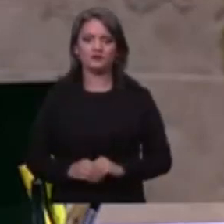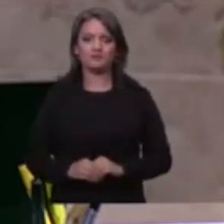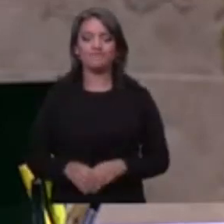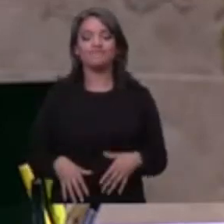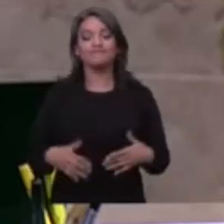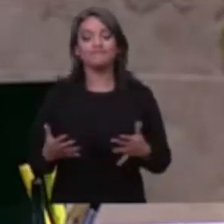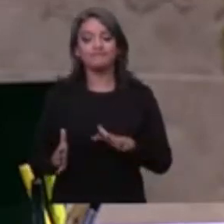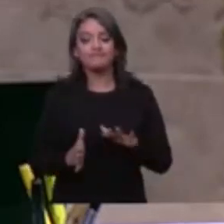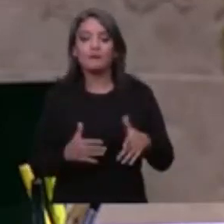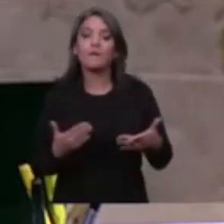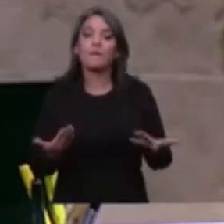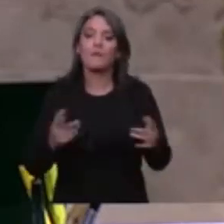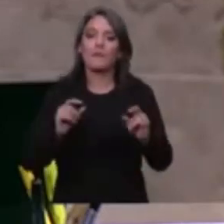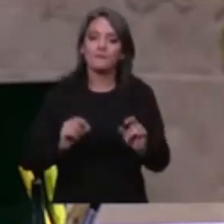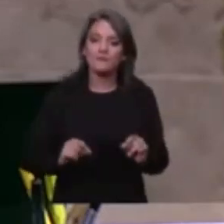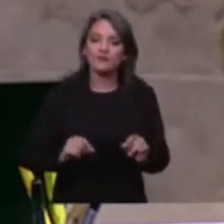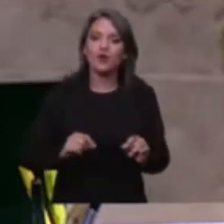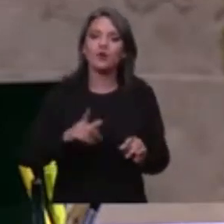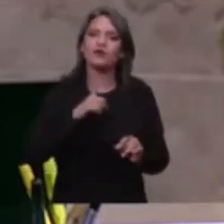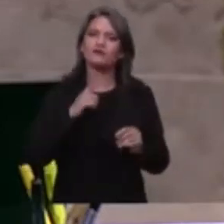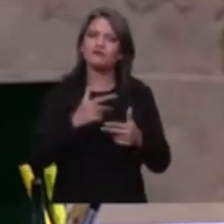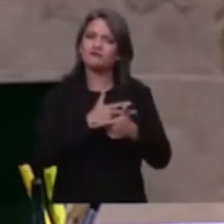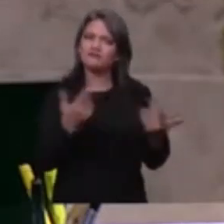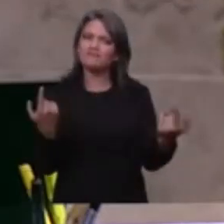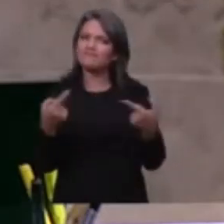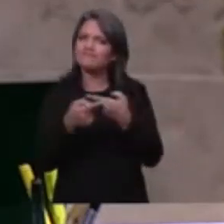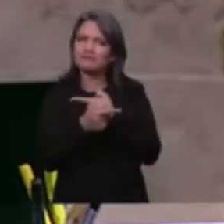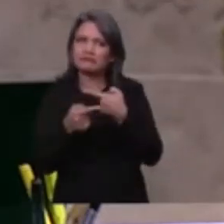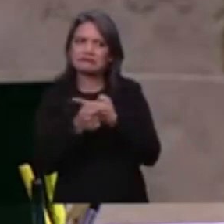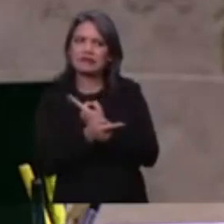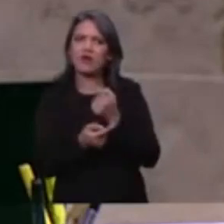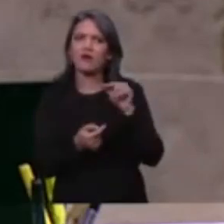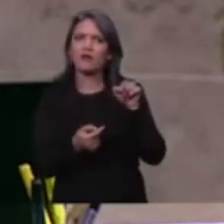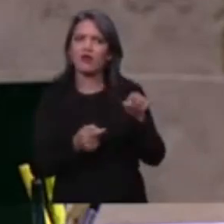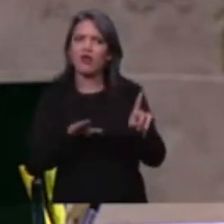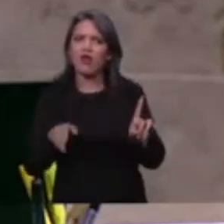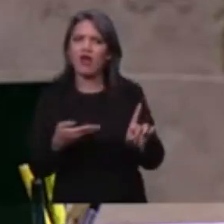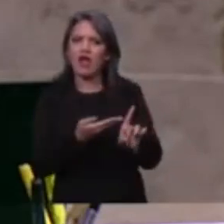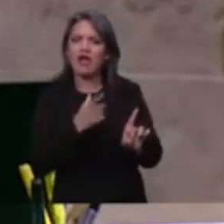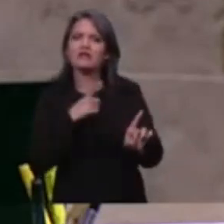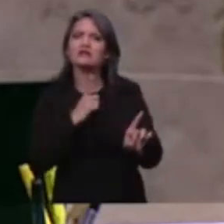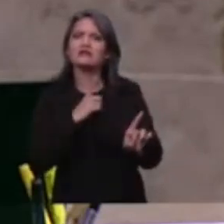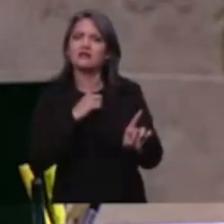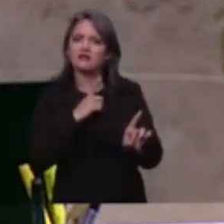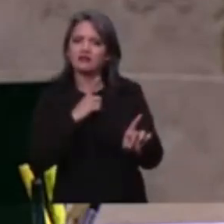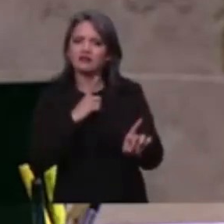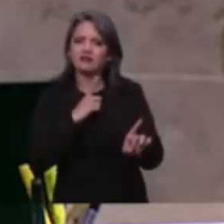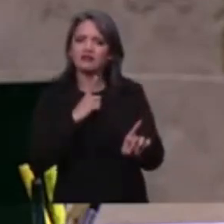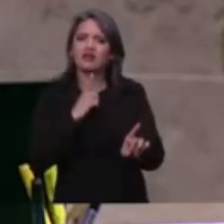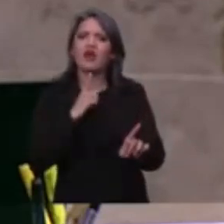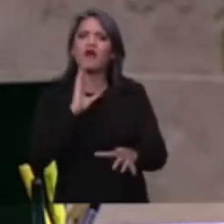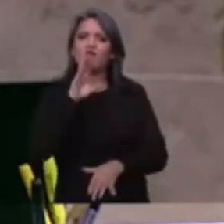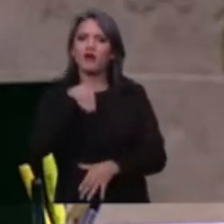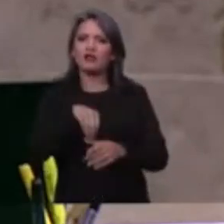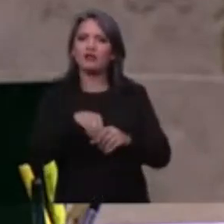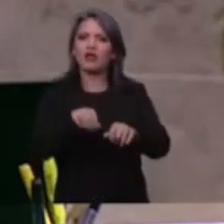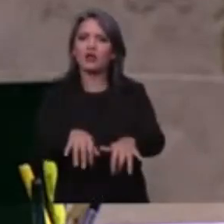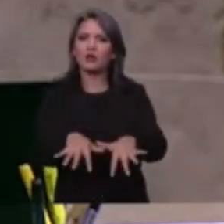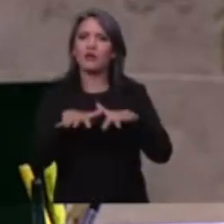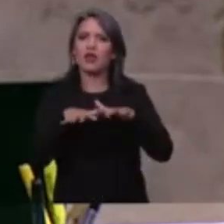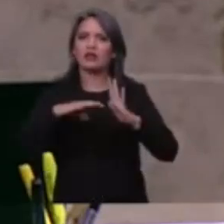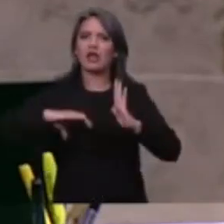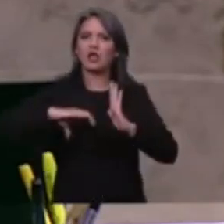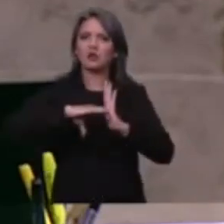Infere-se, pois, ser fato e controverso, que Aécio estava nas dependências do plenário do Senado